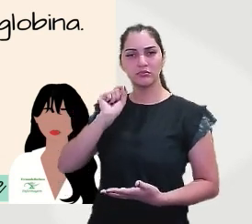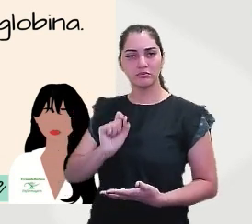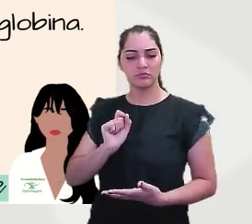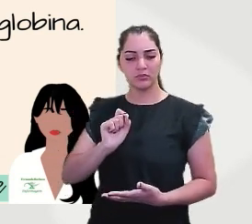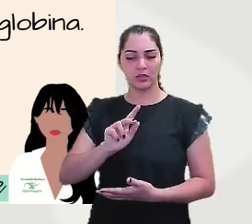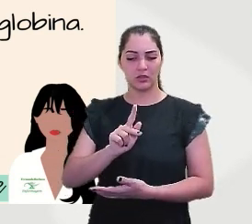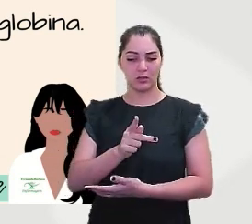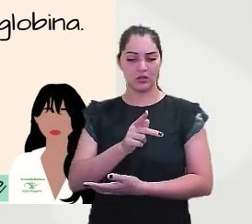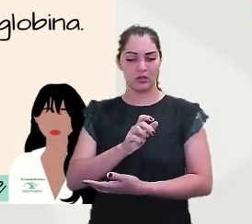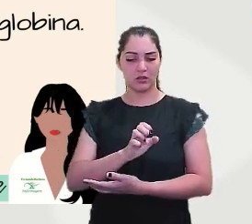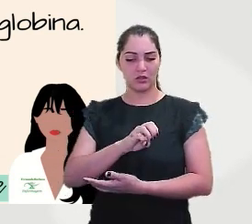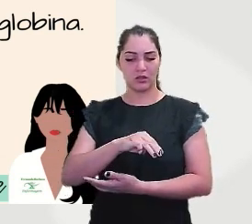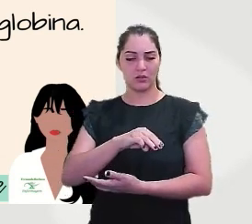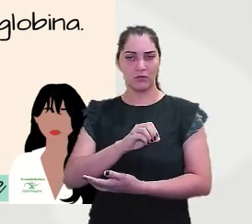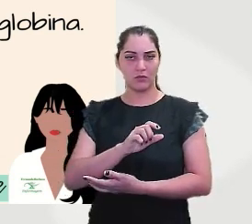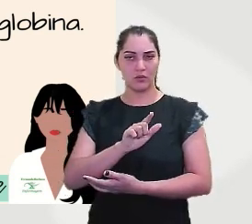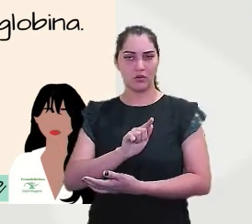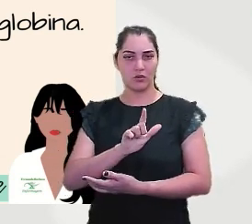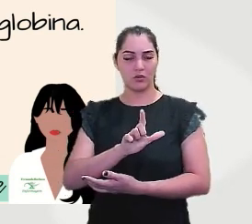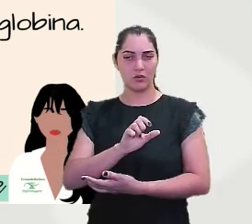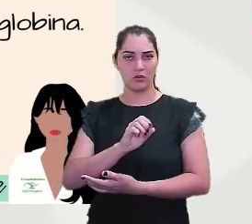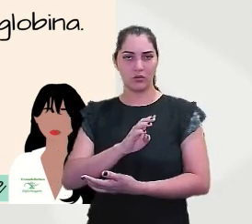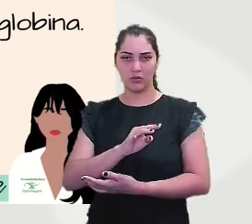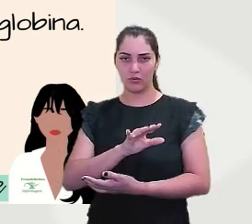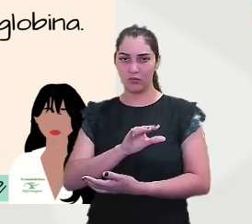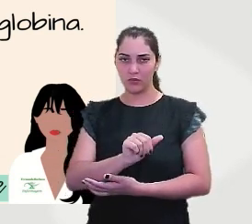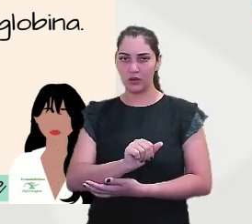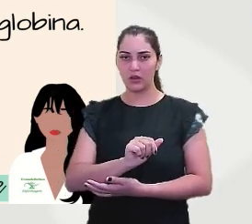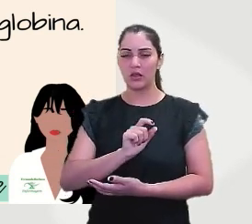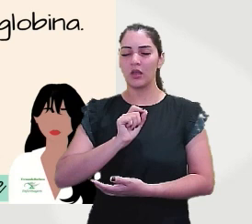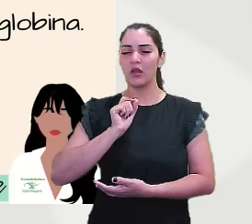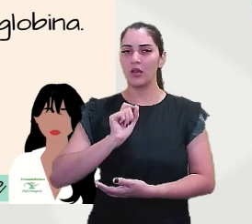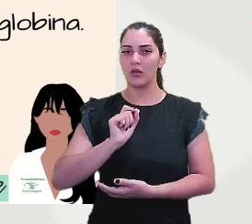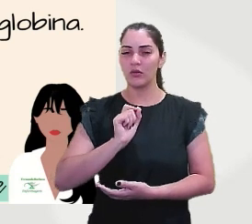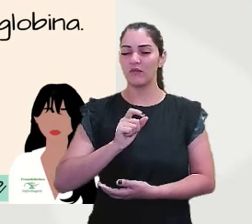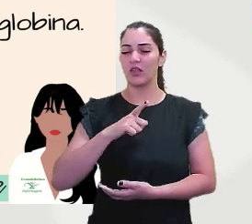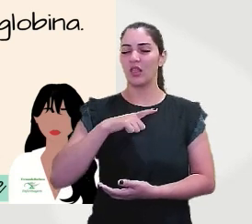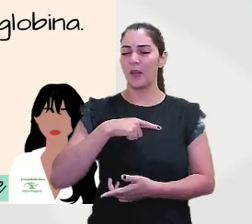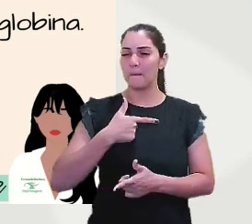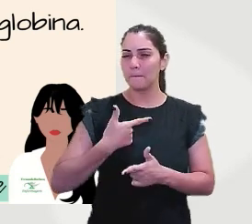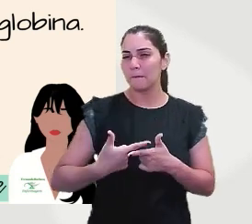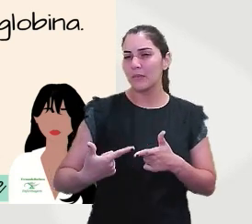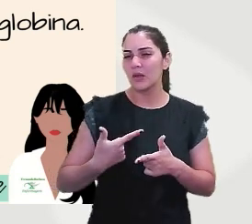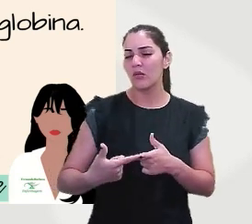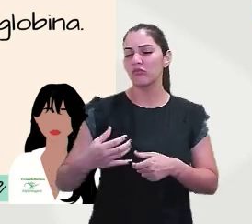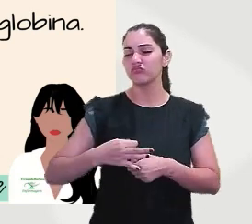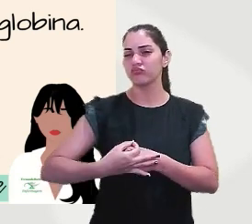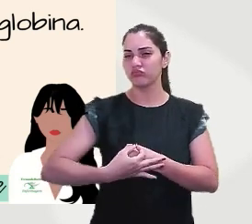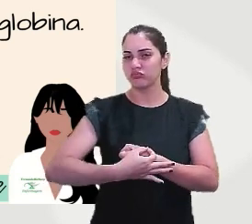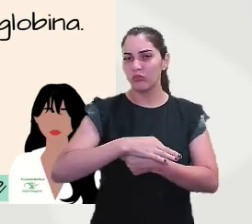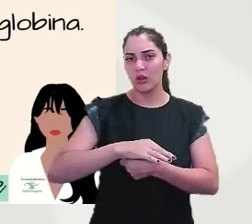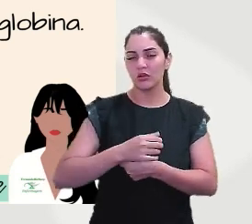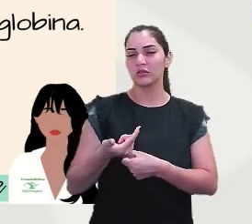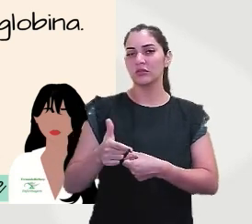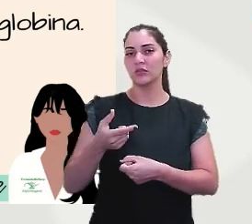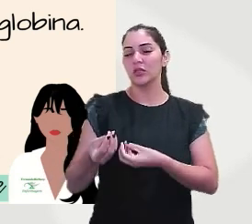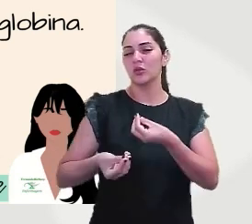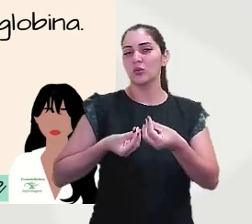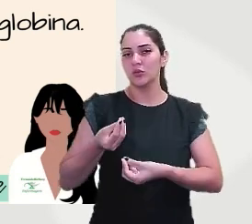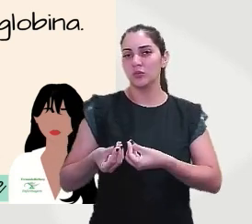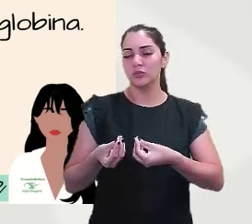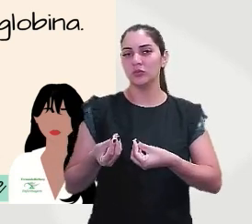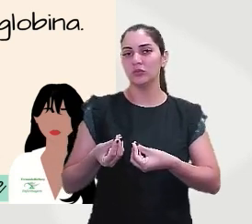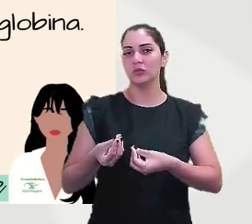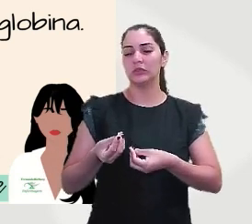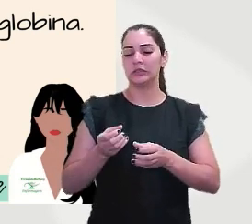a hemoglobina ela vai ser defeituosa, ela vai ser uma molécula que não vai estar tendo a